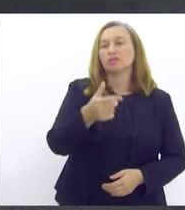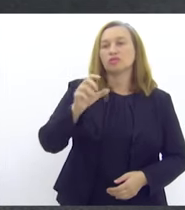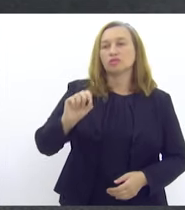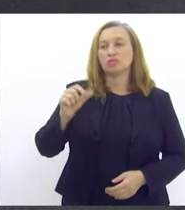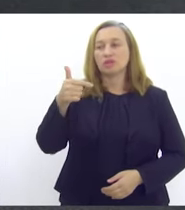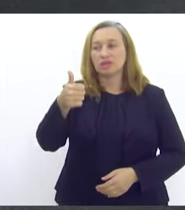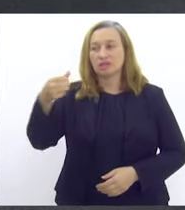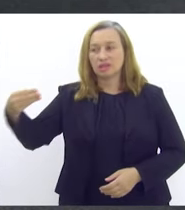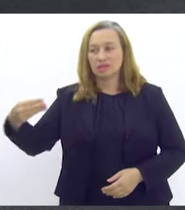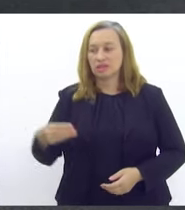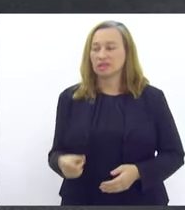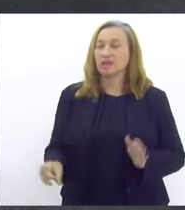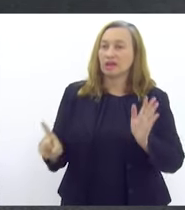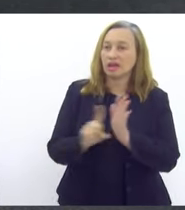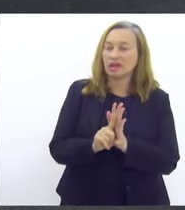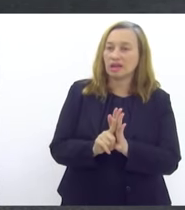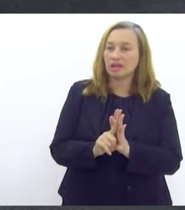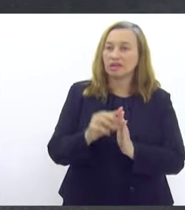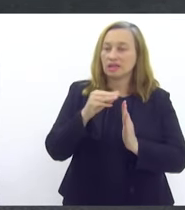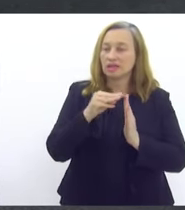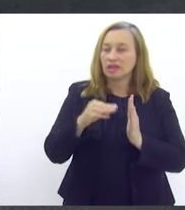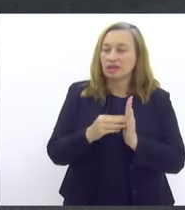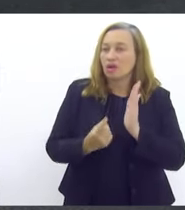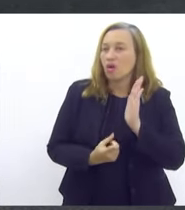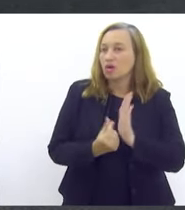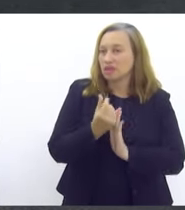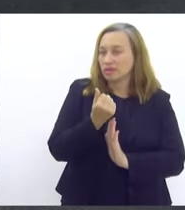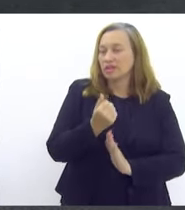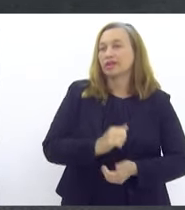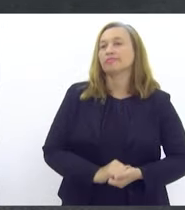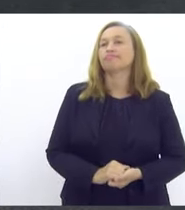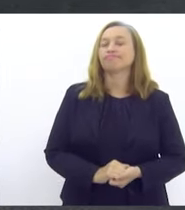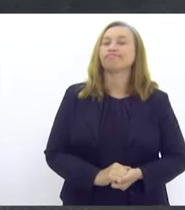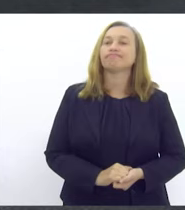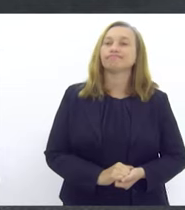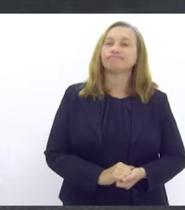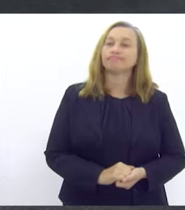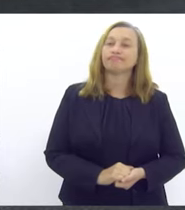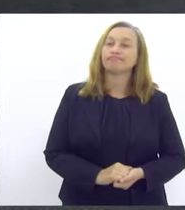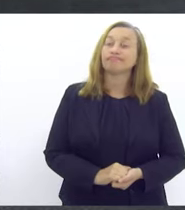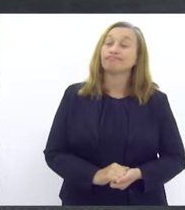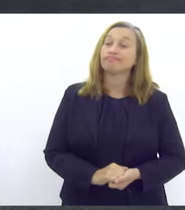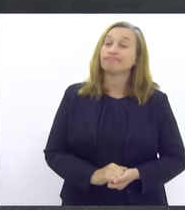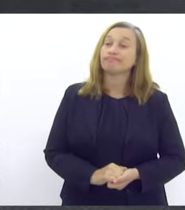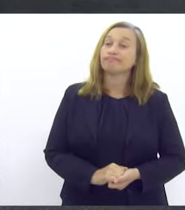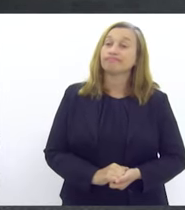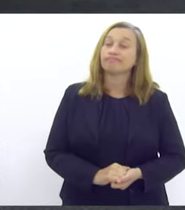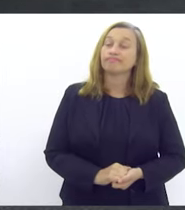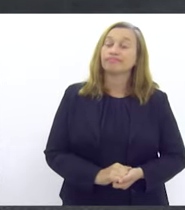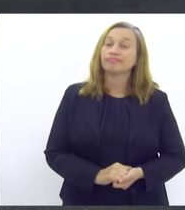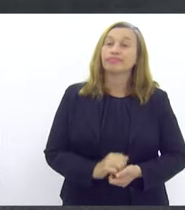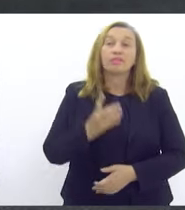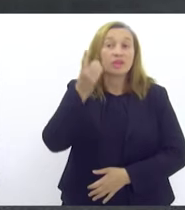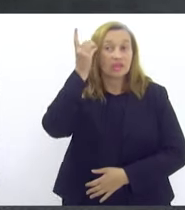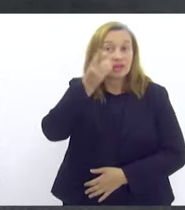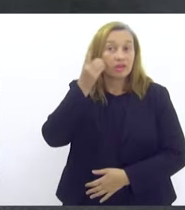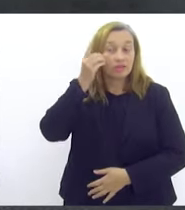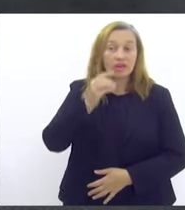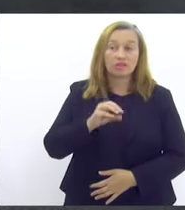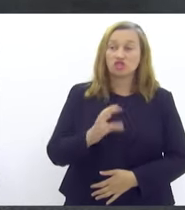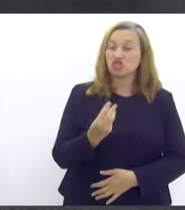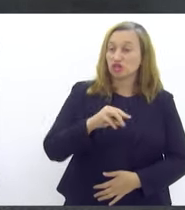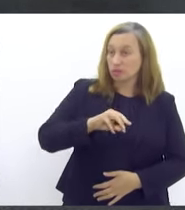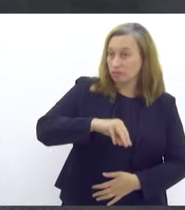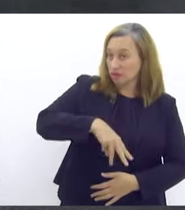2013, é a Lei das Metas Orçamentárias. Por acaso, deputado Chico